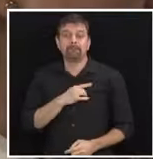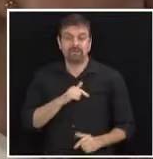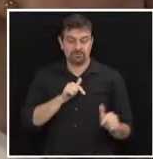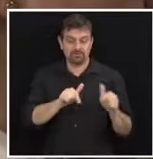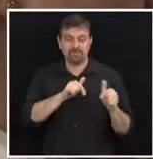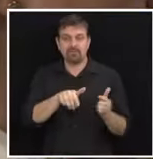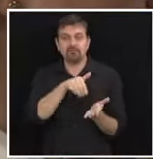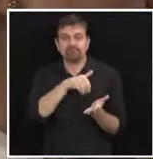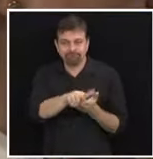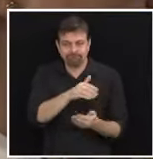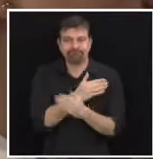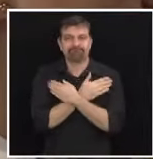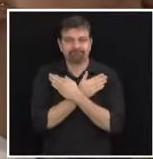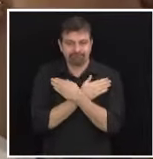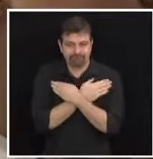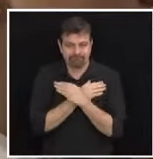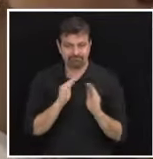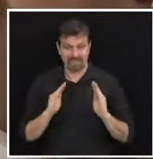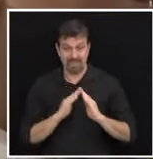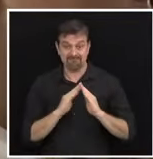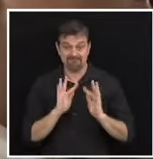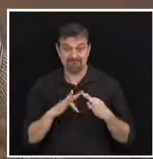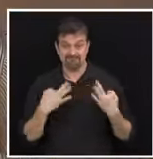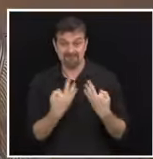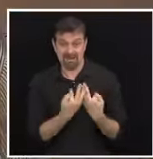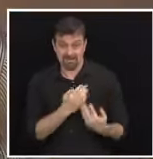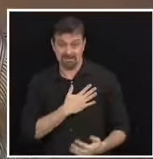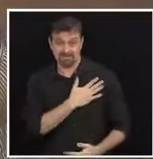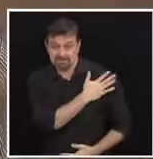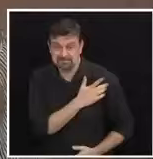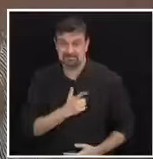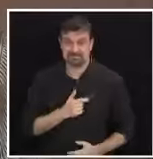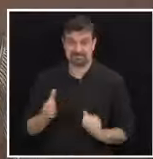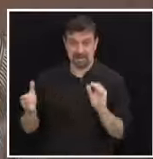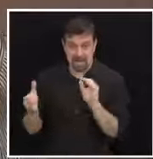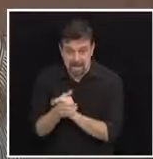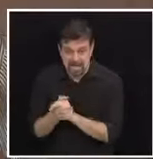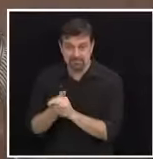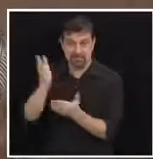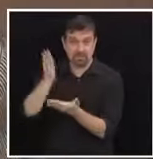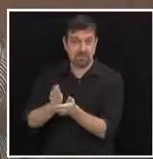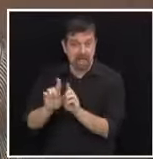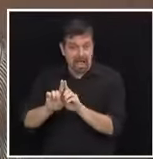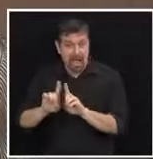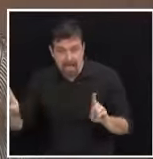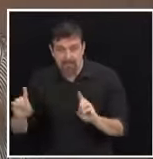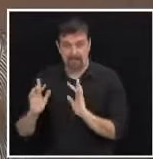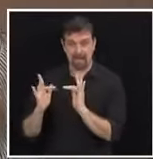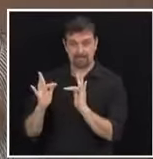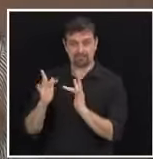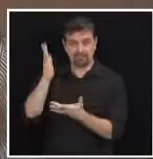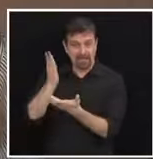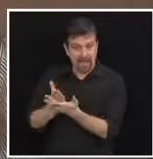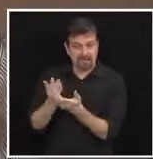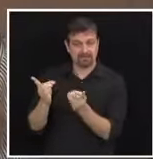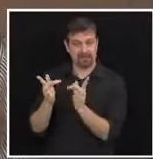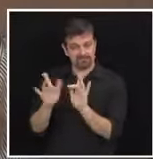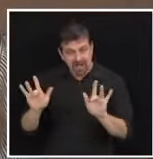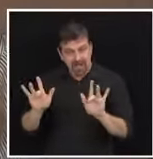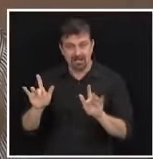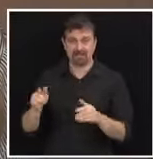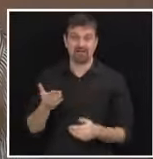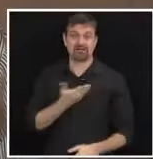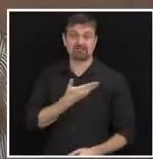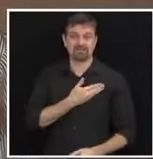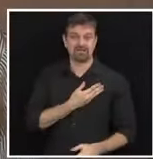medo do preconceito dentro de casa. Alguns têm medo até de perder o parceiro, a namorada, a pessoa com quem se relaciona, perder a amizade dos